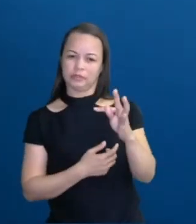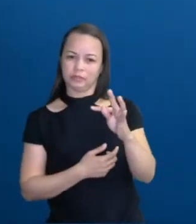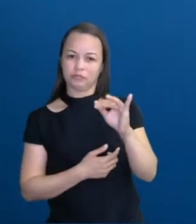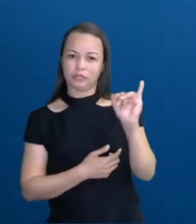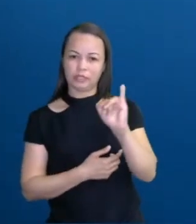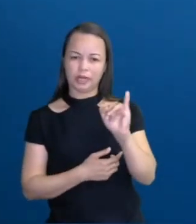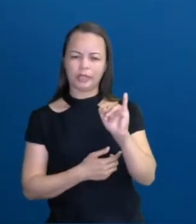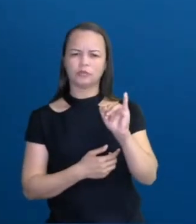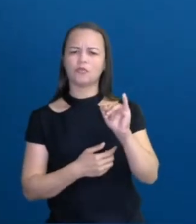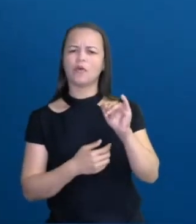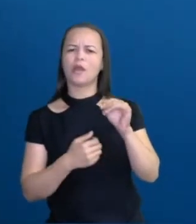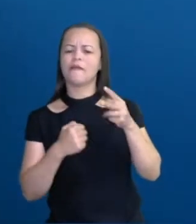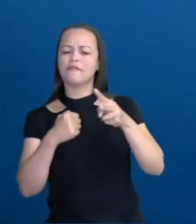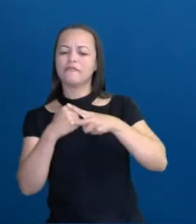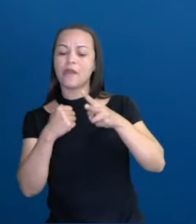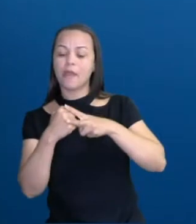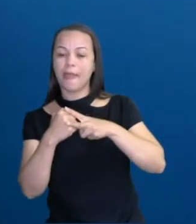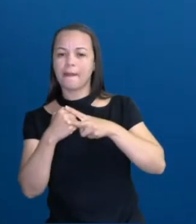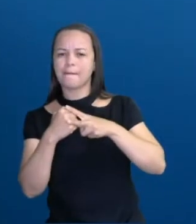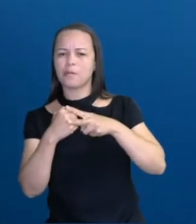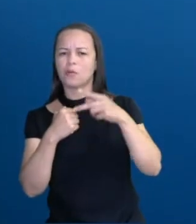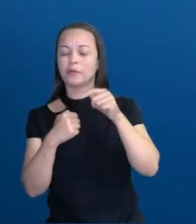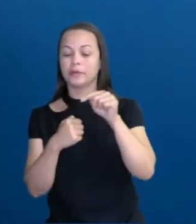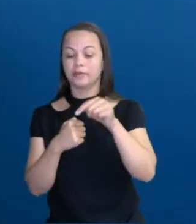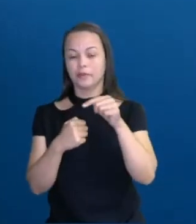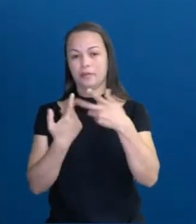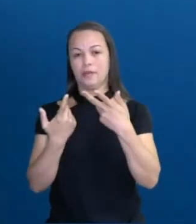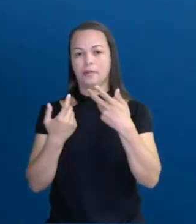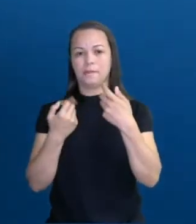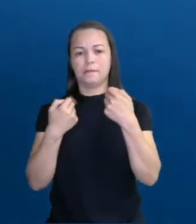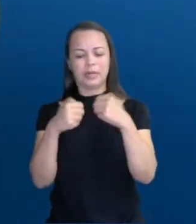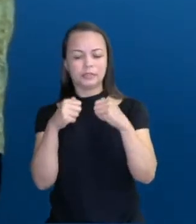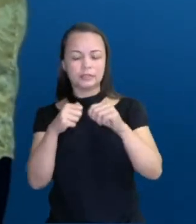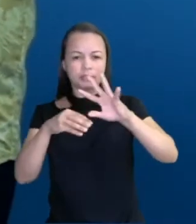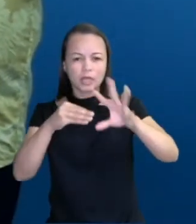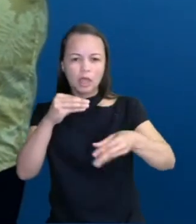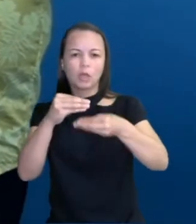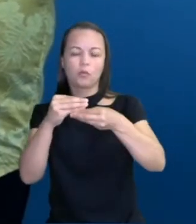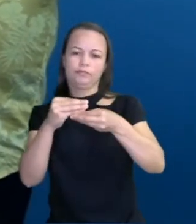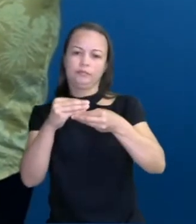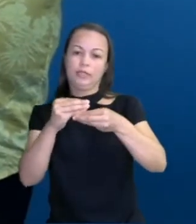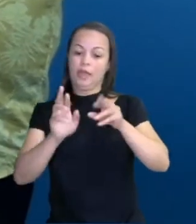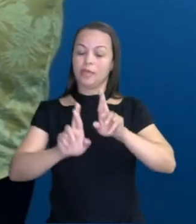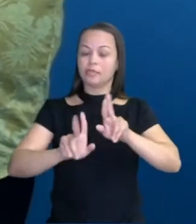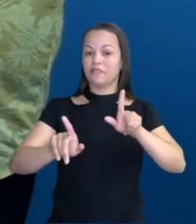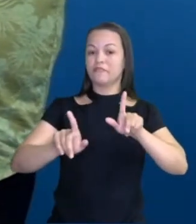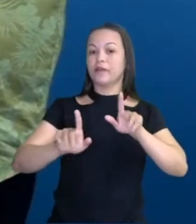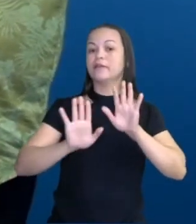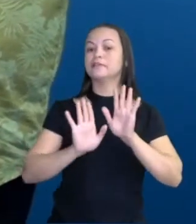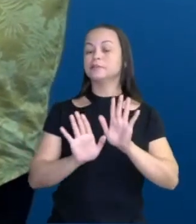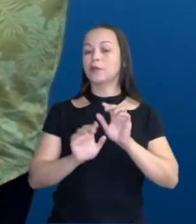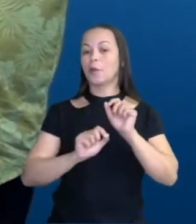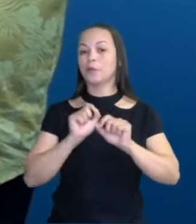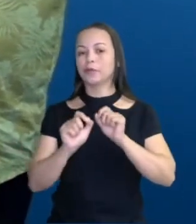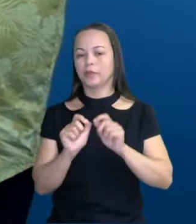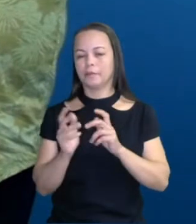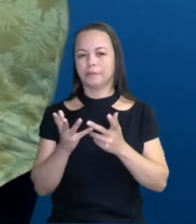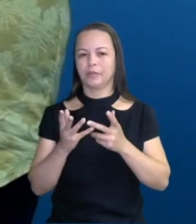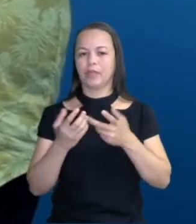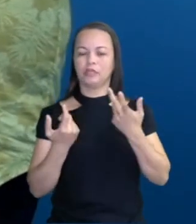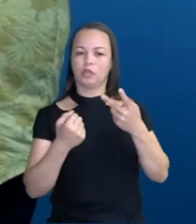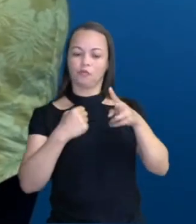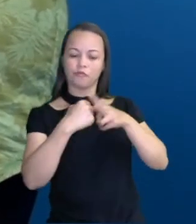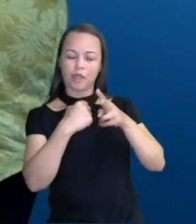indireto é um verbo que ele também vai precisar de um complemento A grande diferença é que entre o